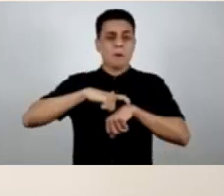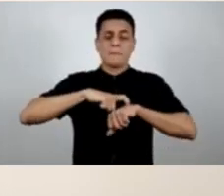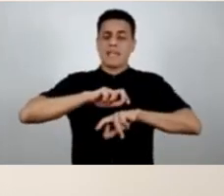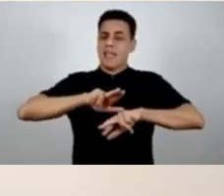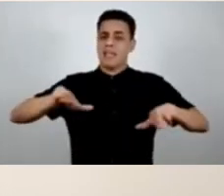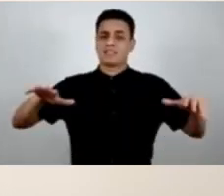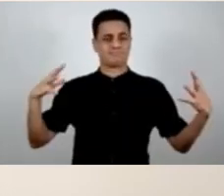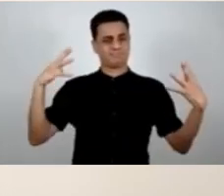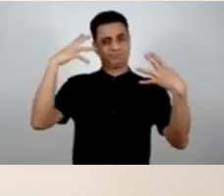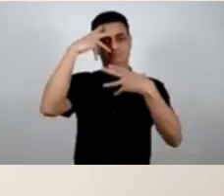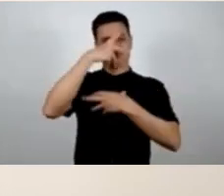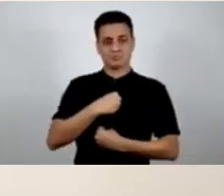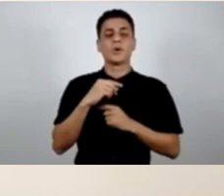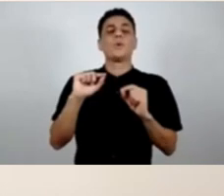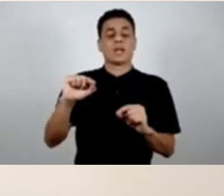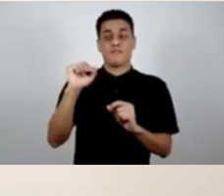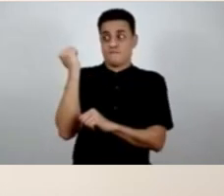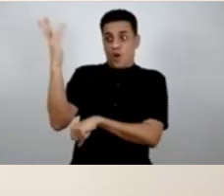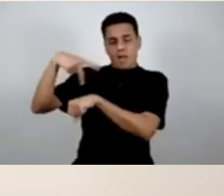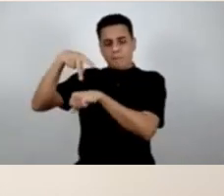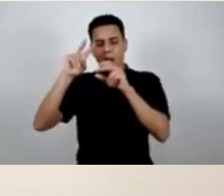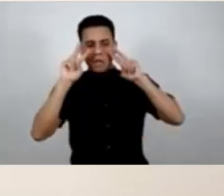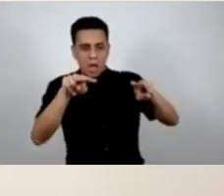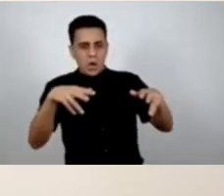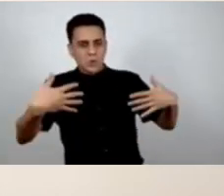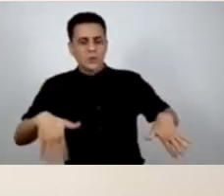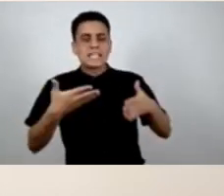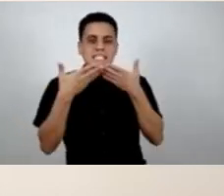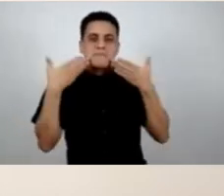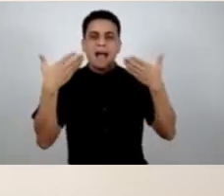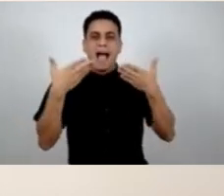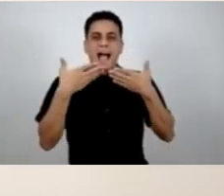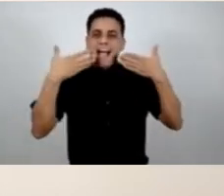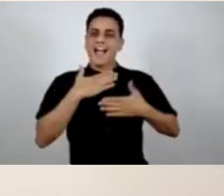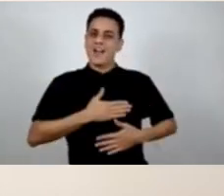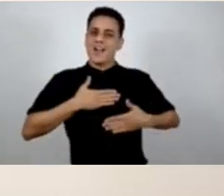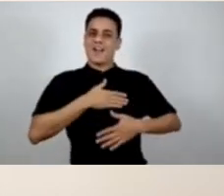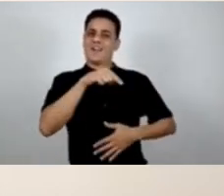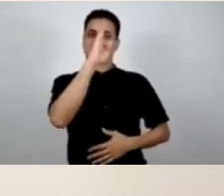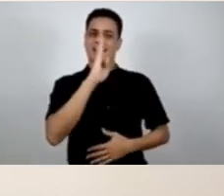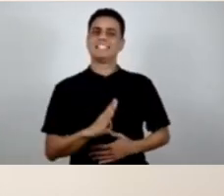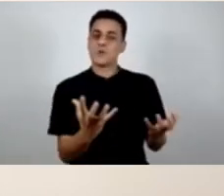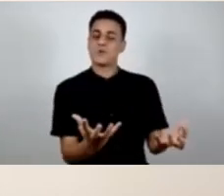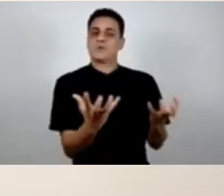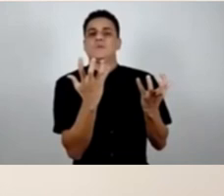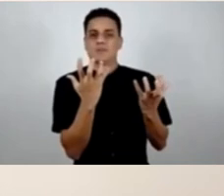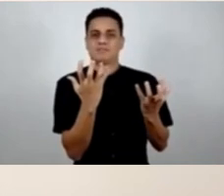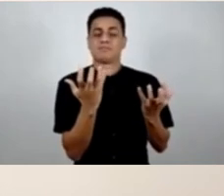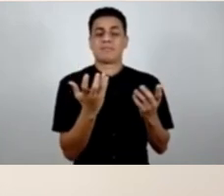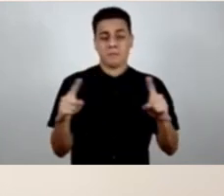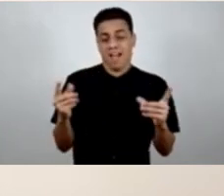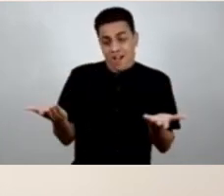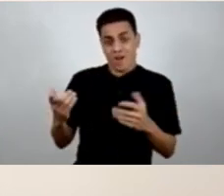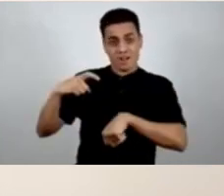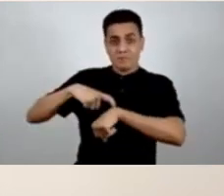termos da simpatia, né, que tinha pelo Brasil e por tudo que a gente podia fazer. E hoje realmente a gente